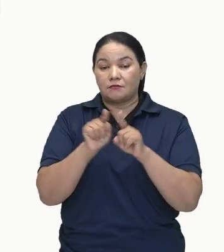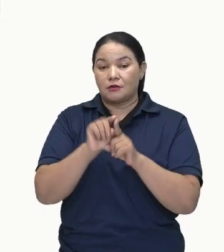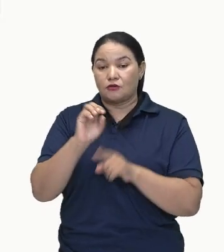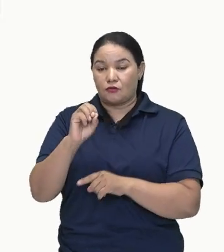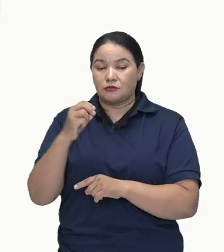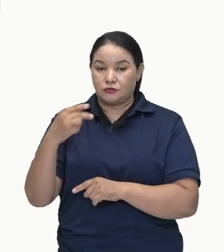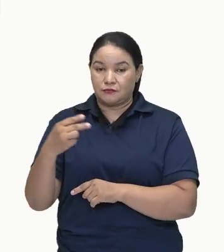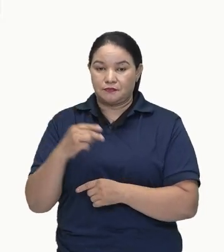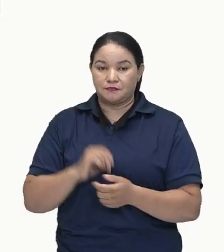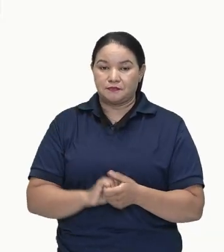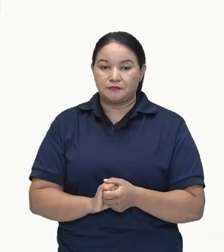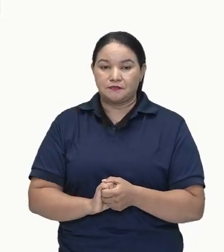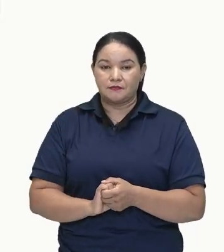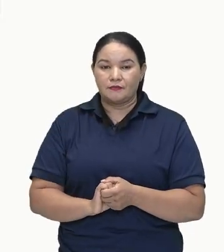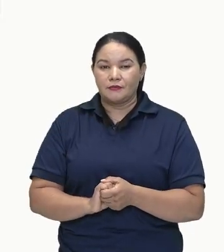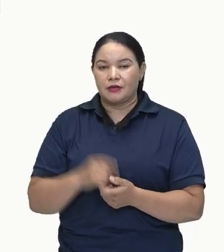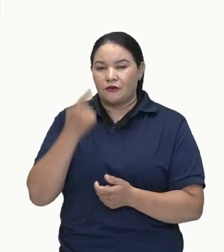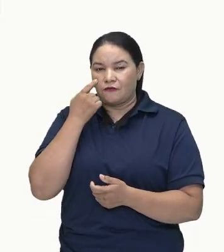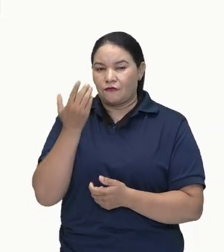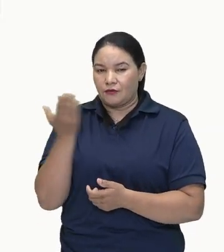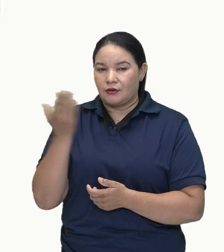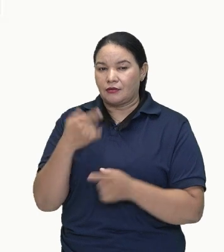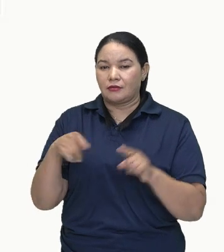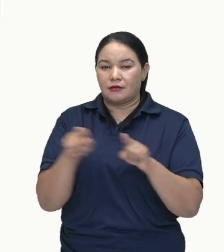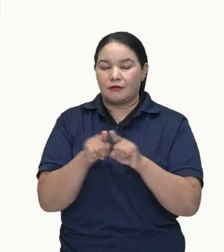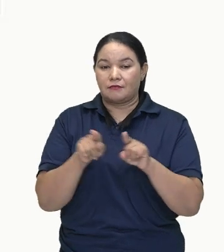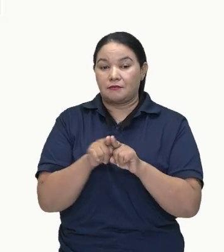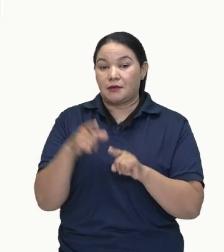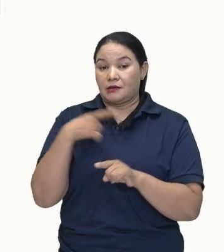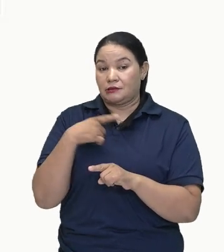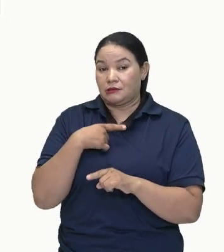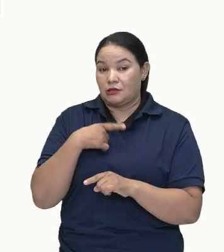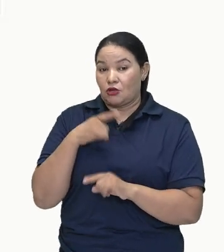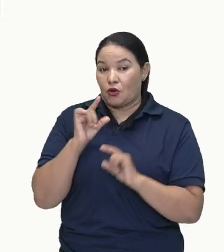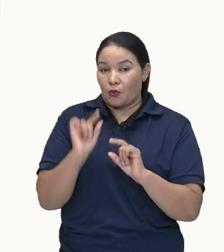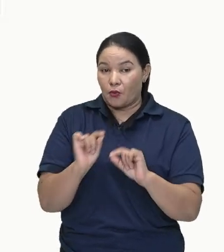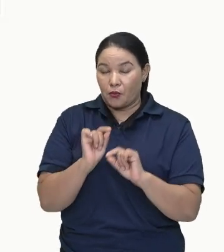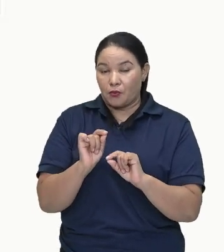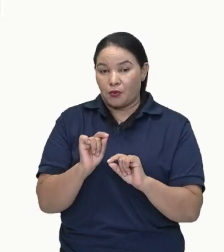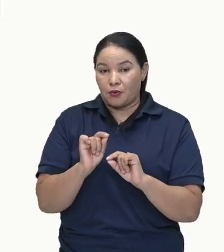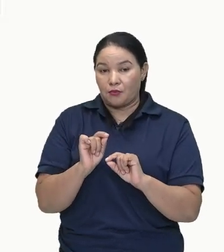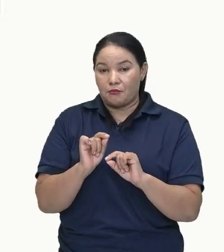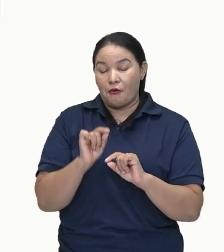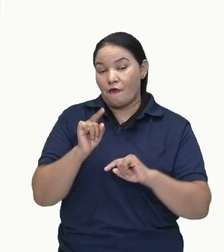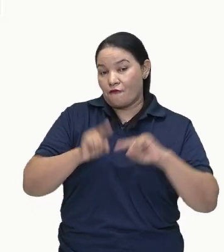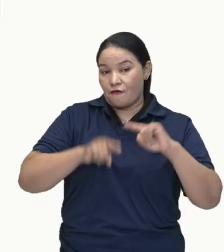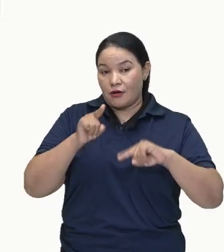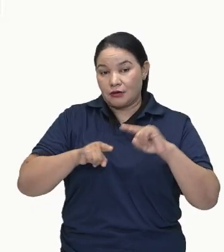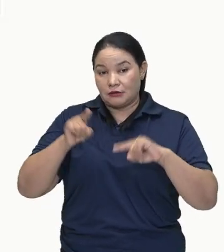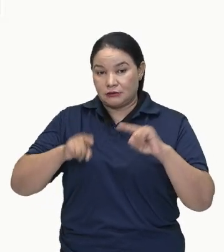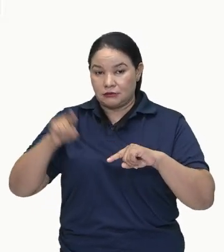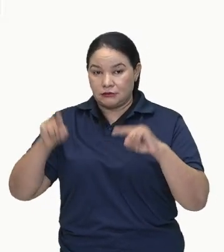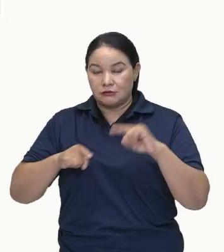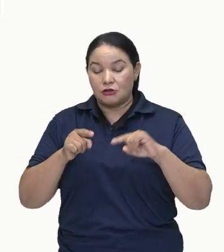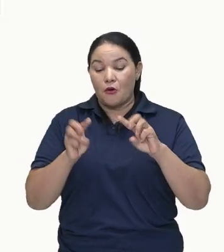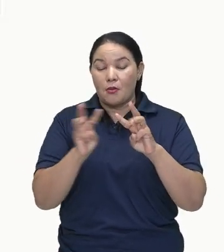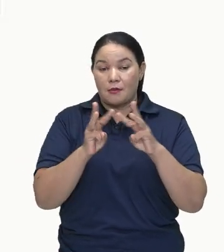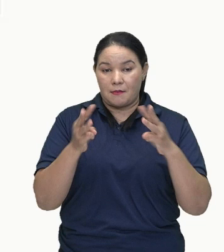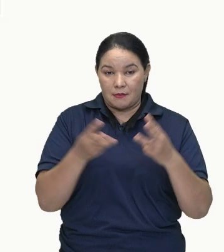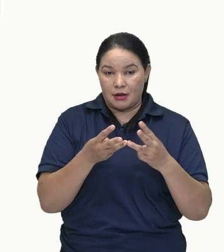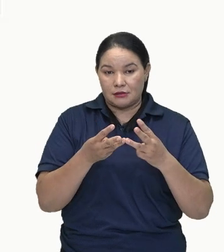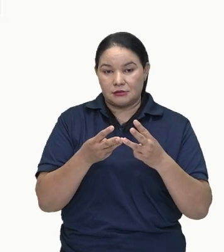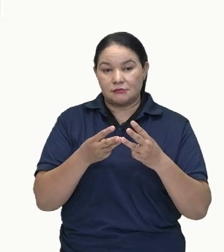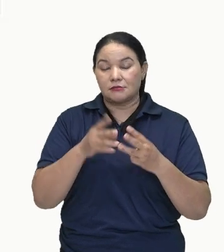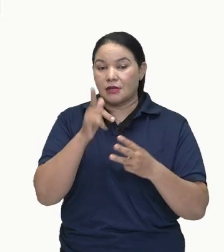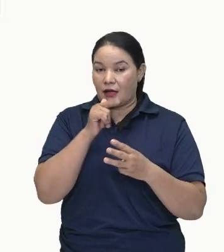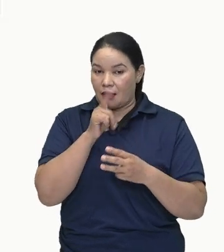a gente observa aqui também, né, que eu tenho uma variação na massa da